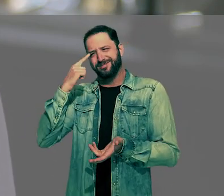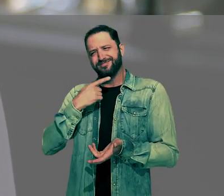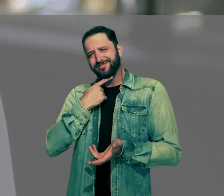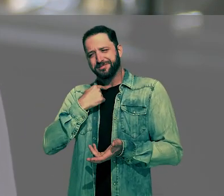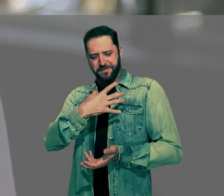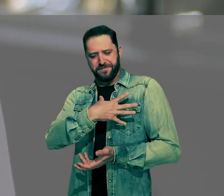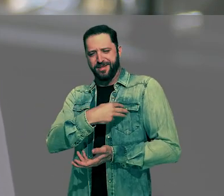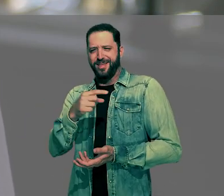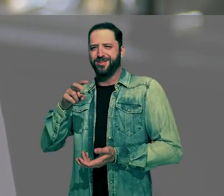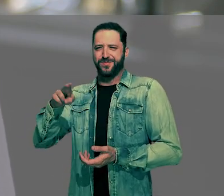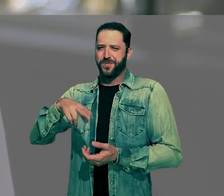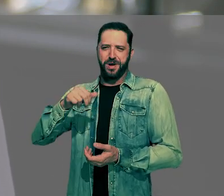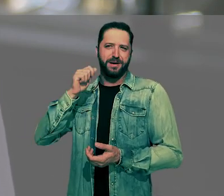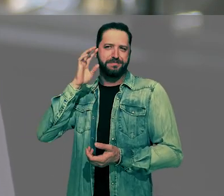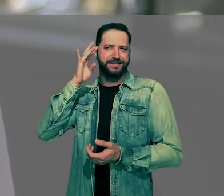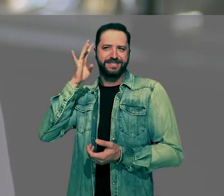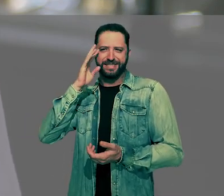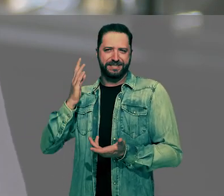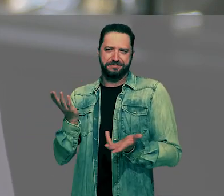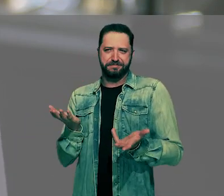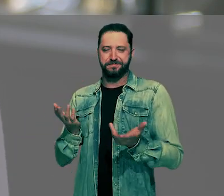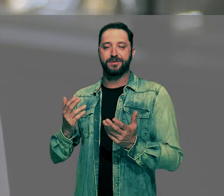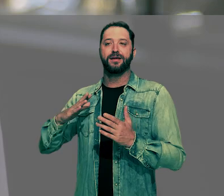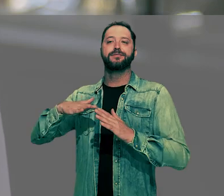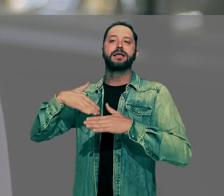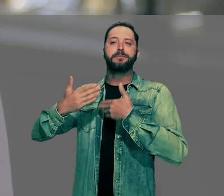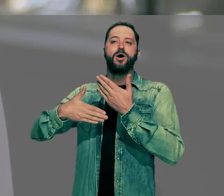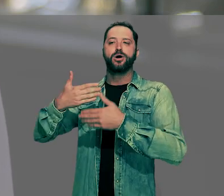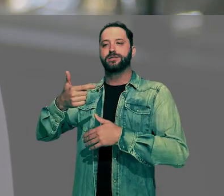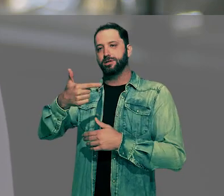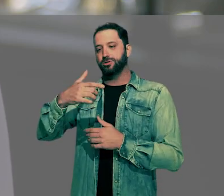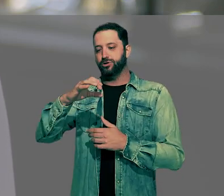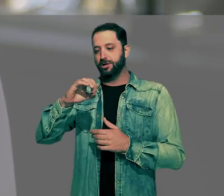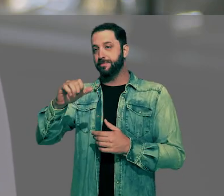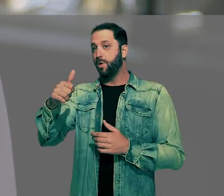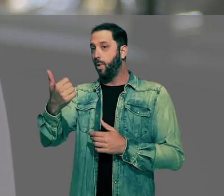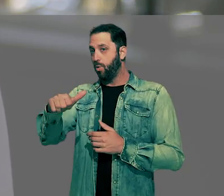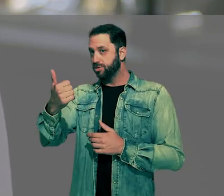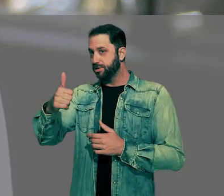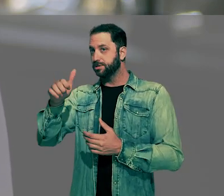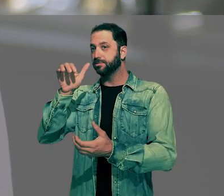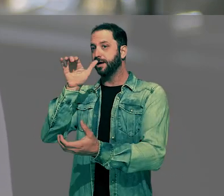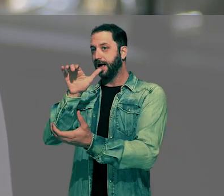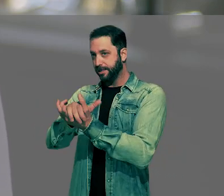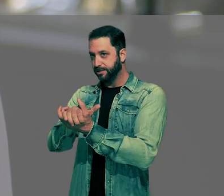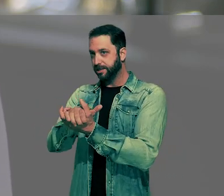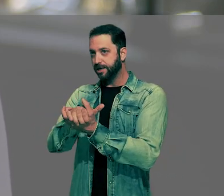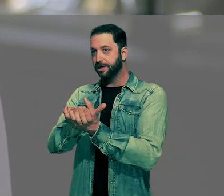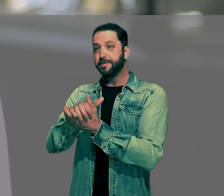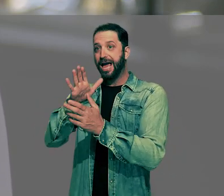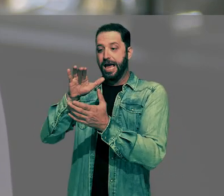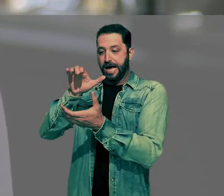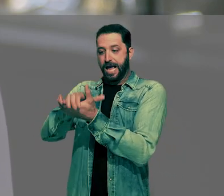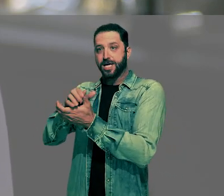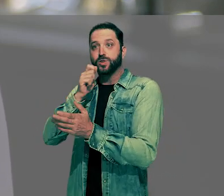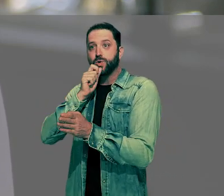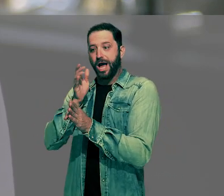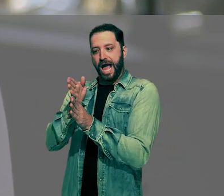assim, ter filhos futuramente. Aí eu casei em 2011.